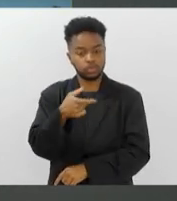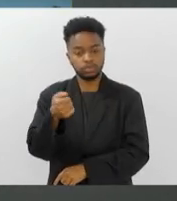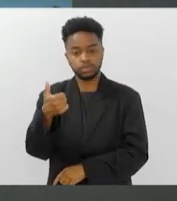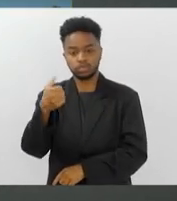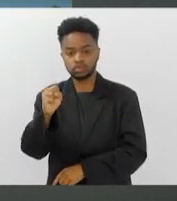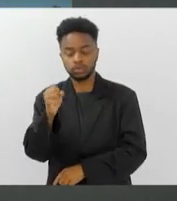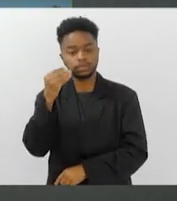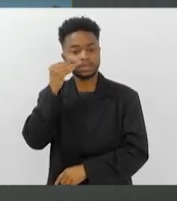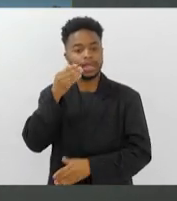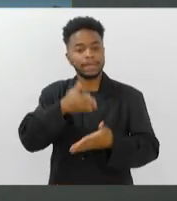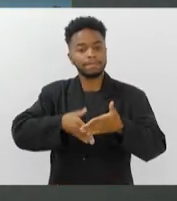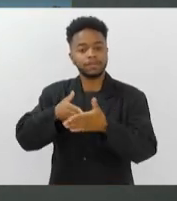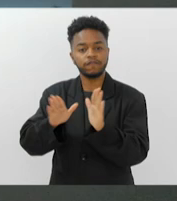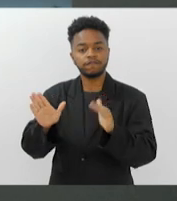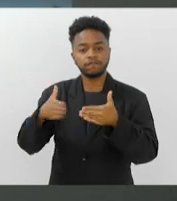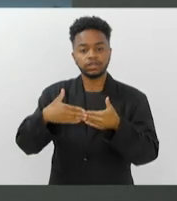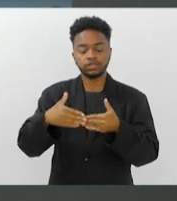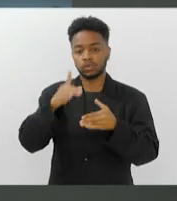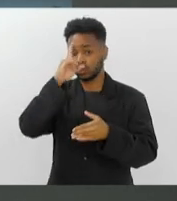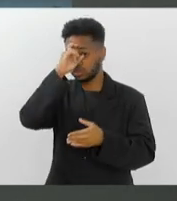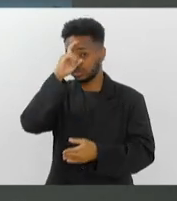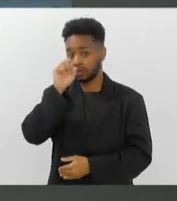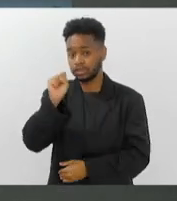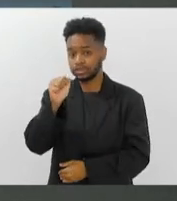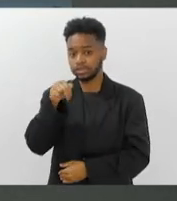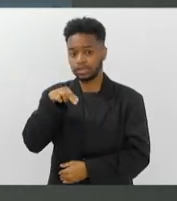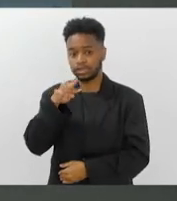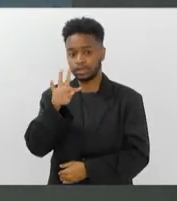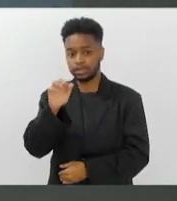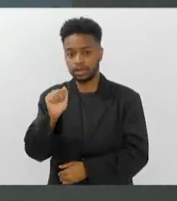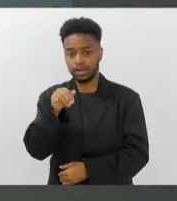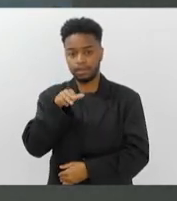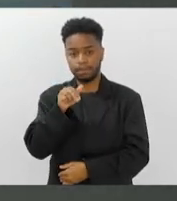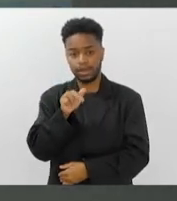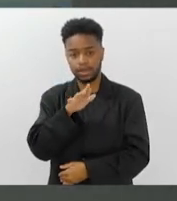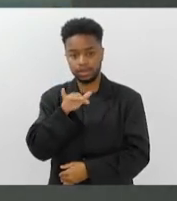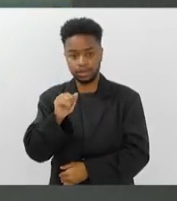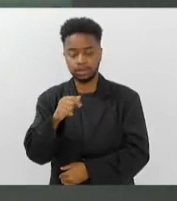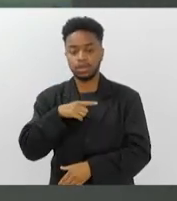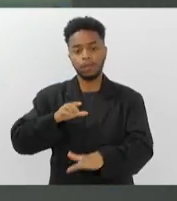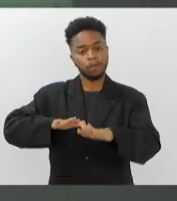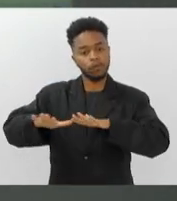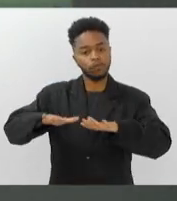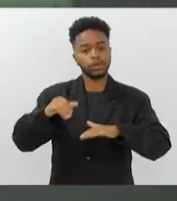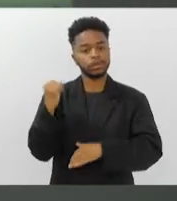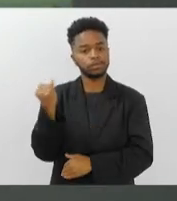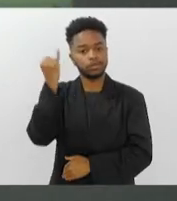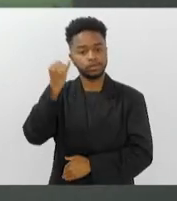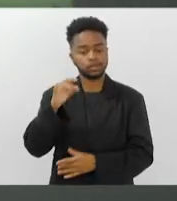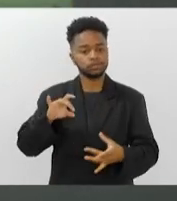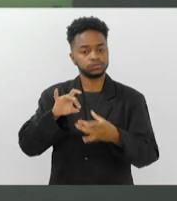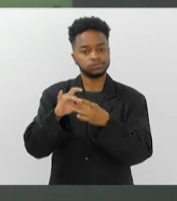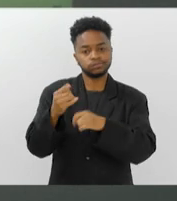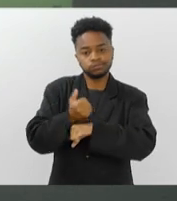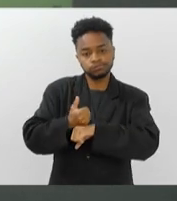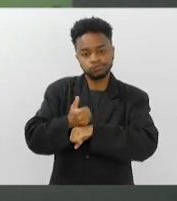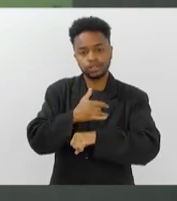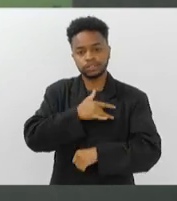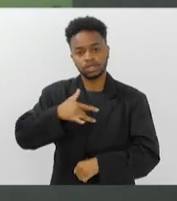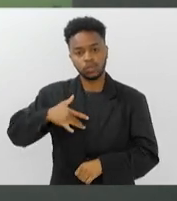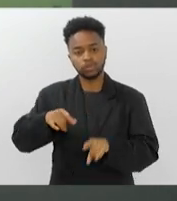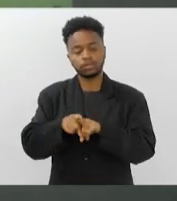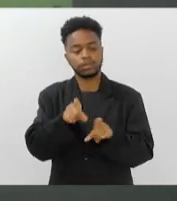impedir o fechamento do Hospital Santa Maria então foi um movimento importante dos Profissionais de Saúde eh dos